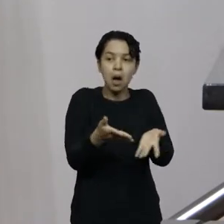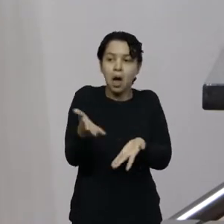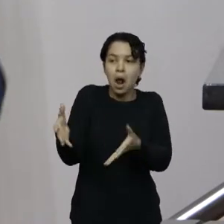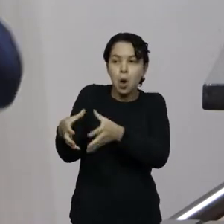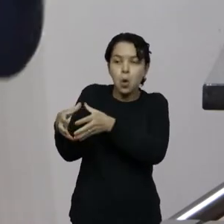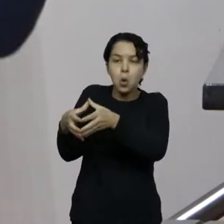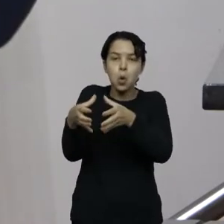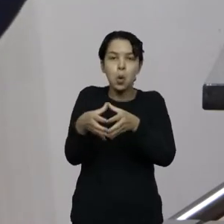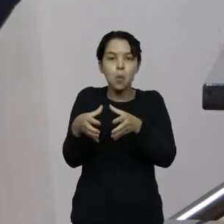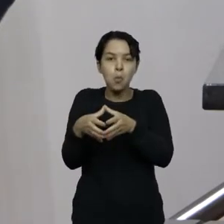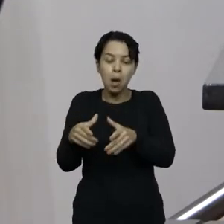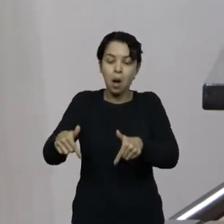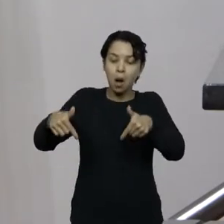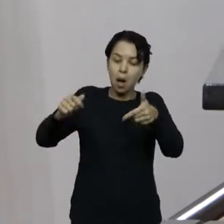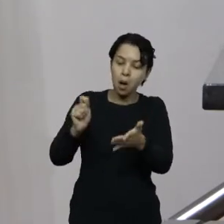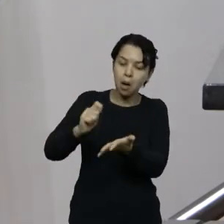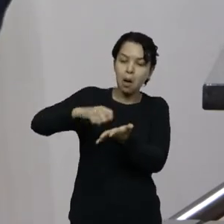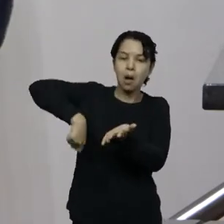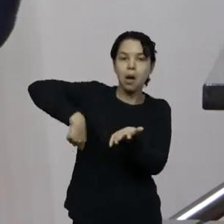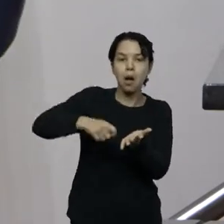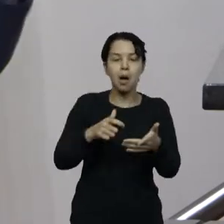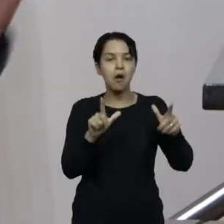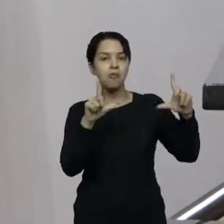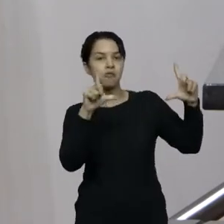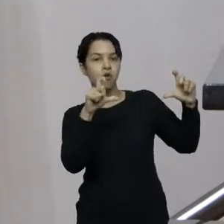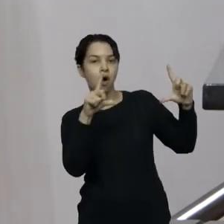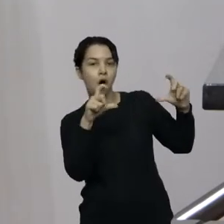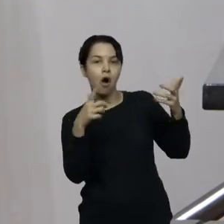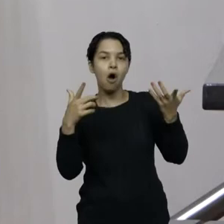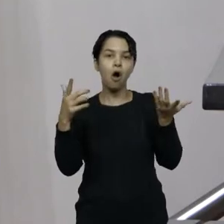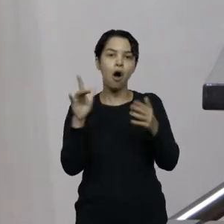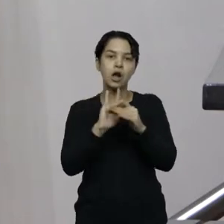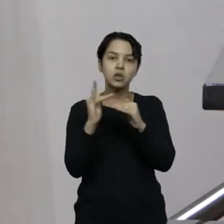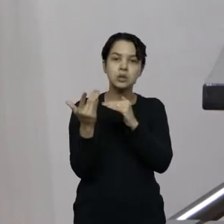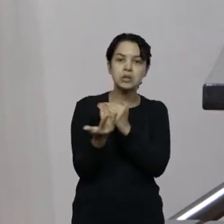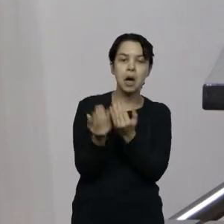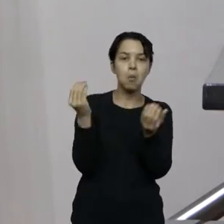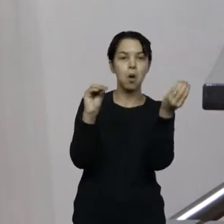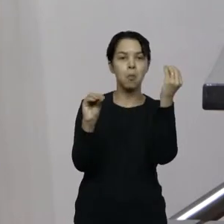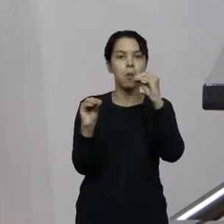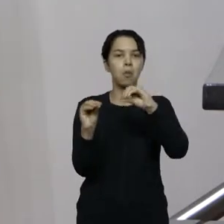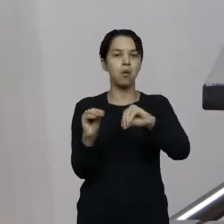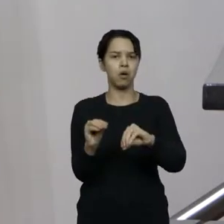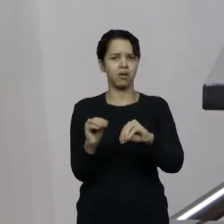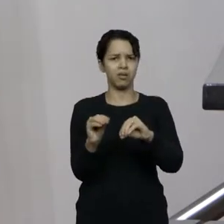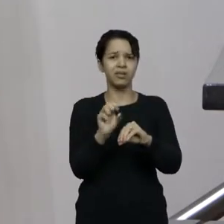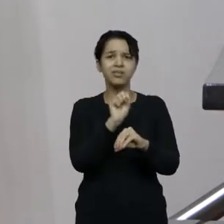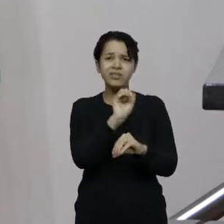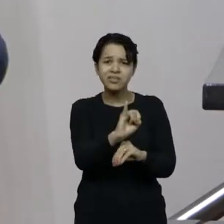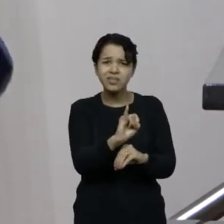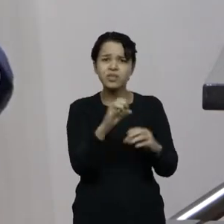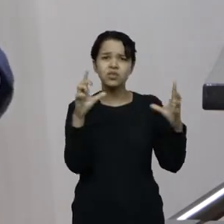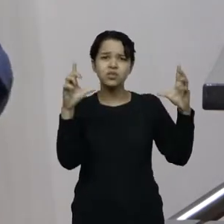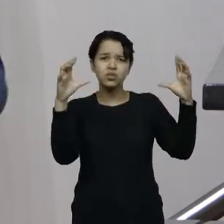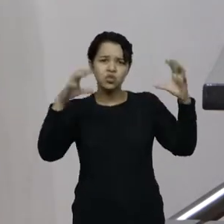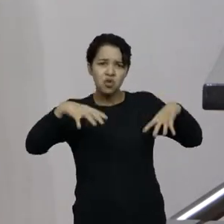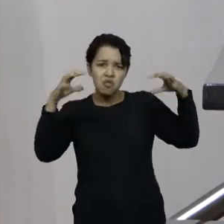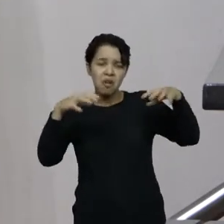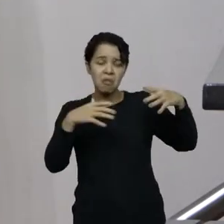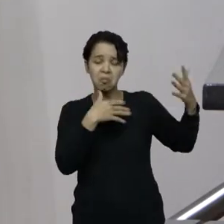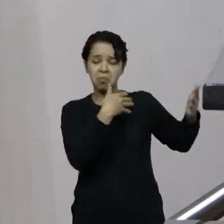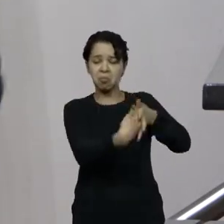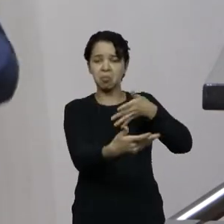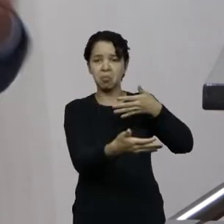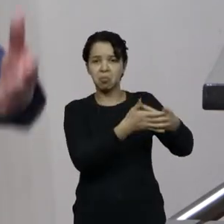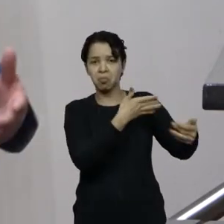Zinho aqui tinha Quinzinho ali fotinho nas redes sociais e quanto que se chover dane-se os